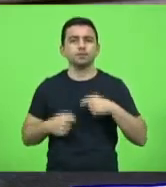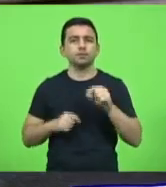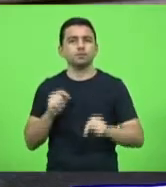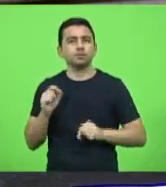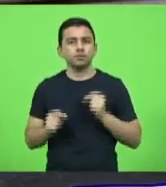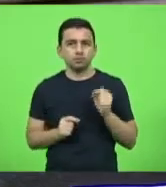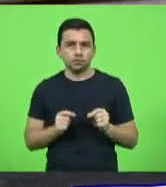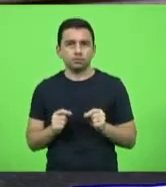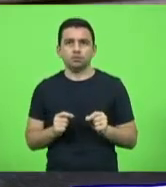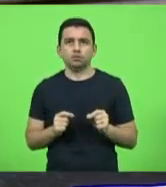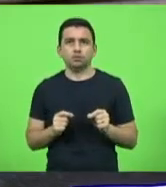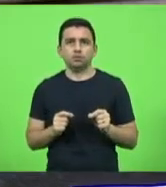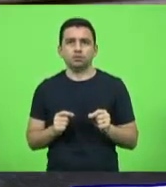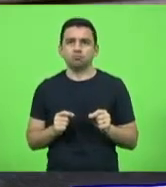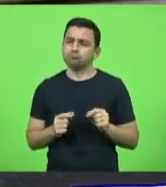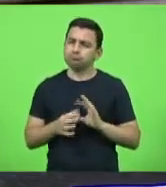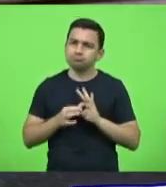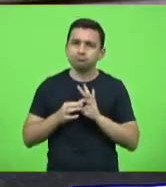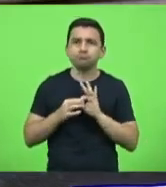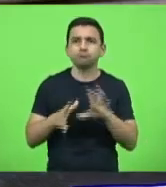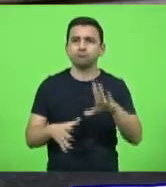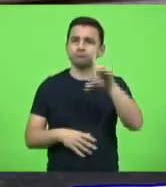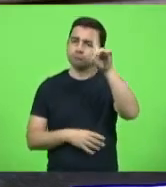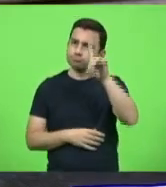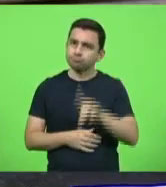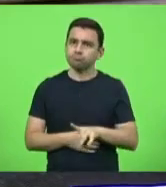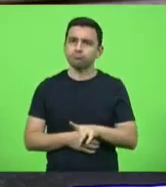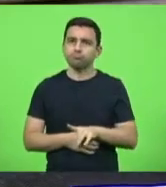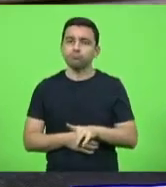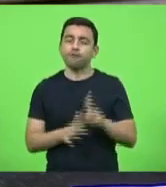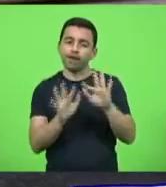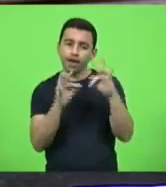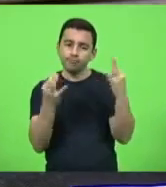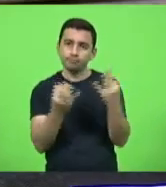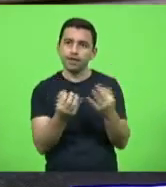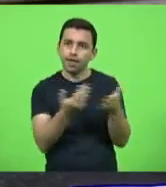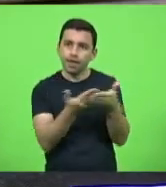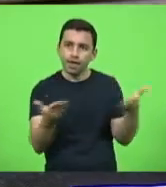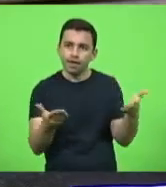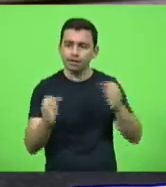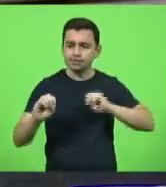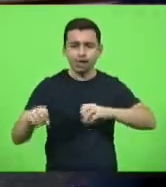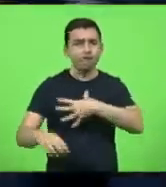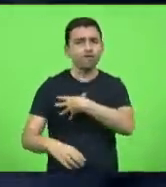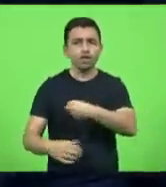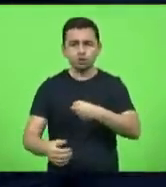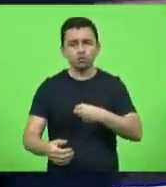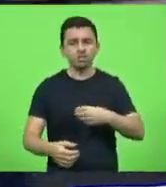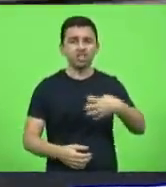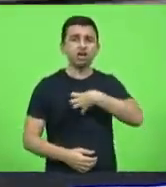essa chance e esse direito dos pais educarem os seus filhos do jeito que eles querem.